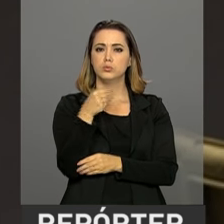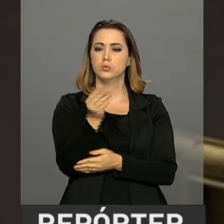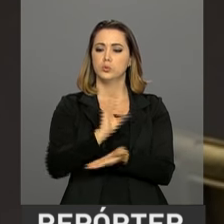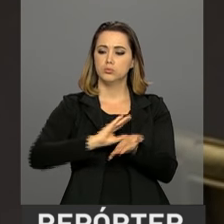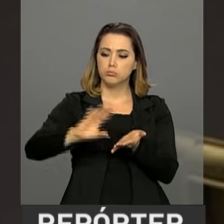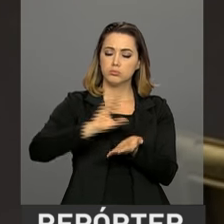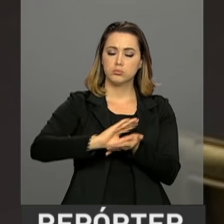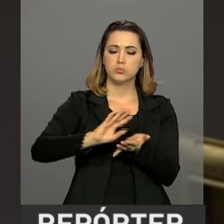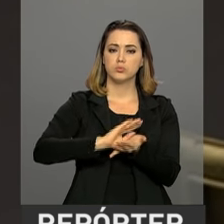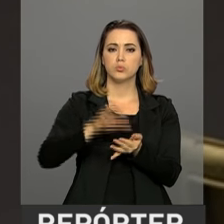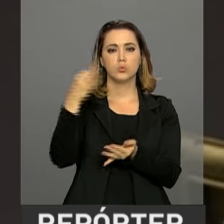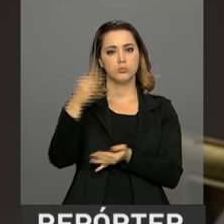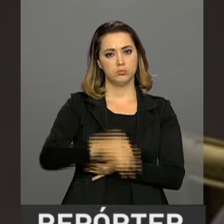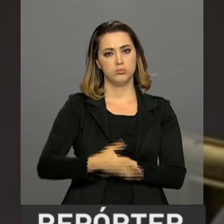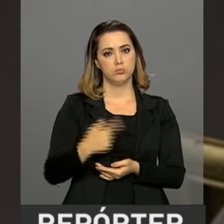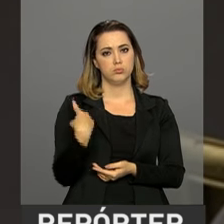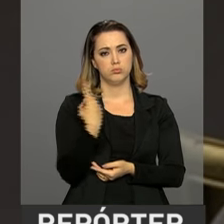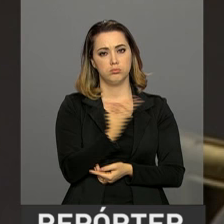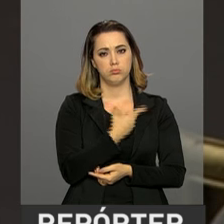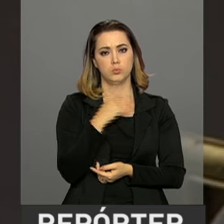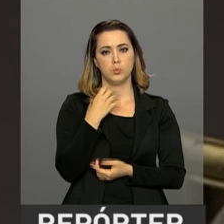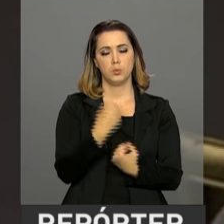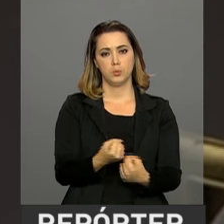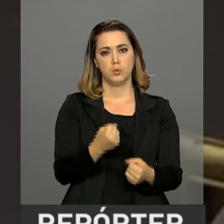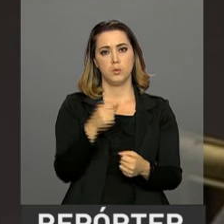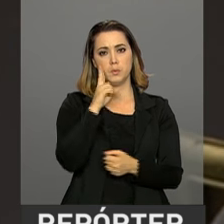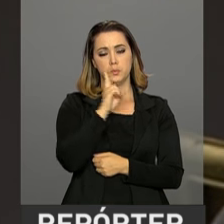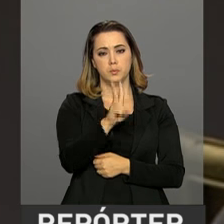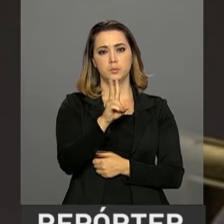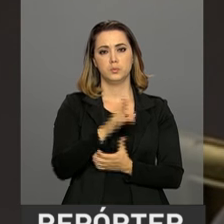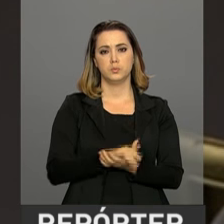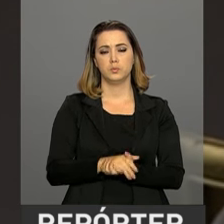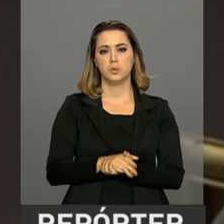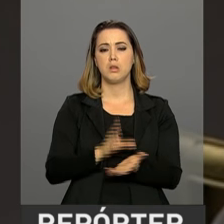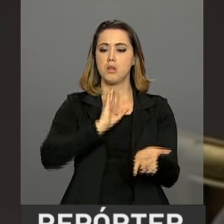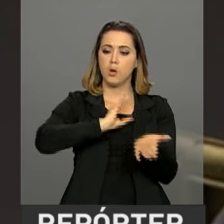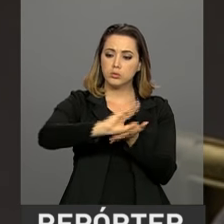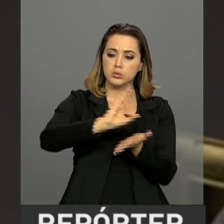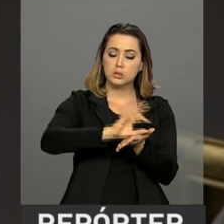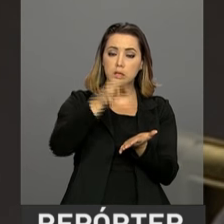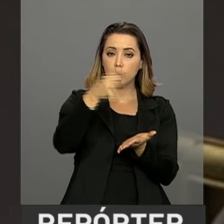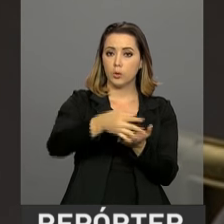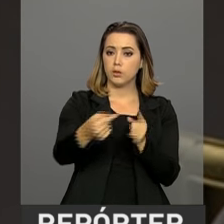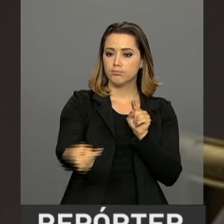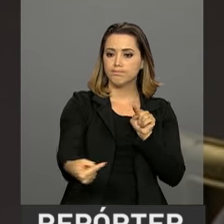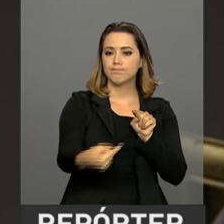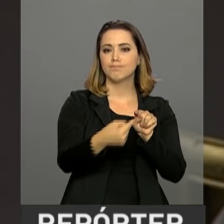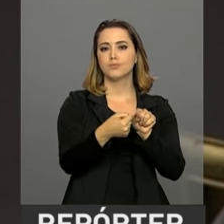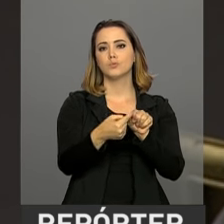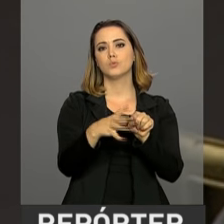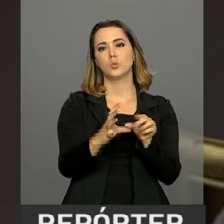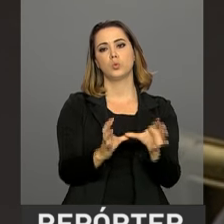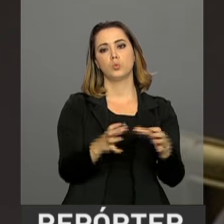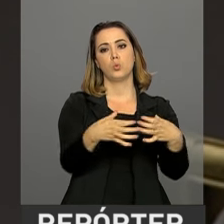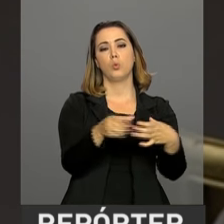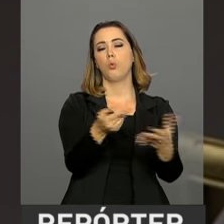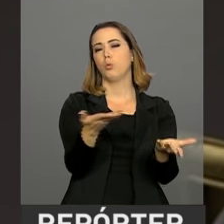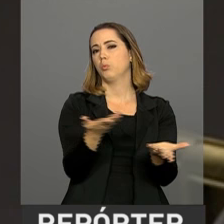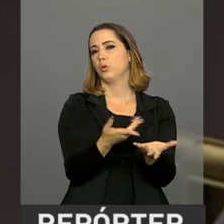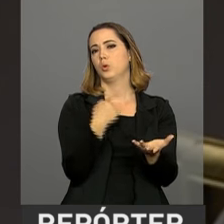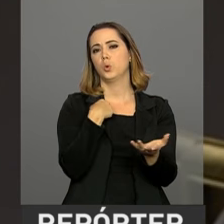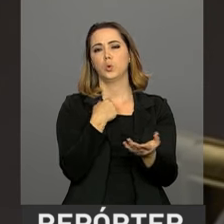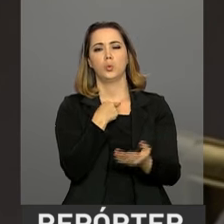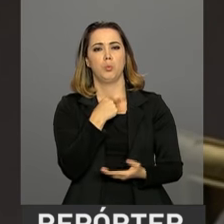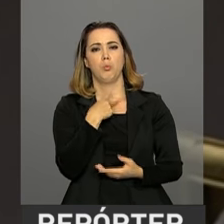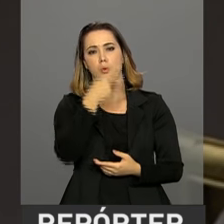recursos que é bom que se frise que eles vêm com uma destinação específica a câmara não não vai designar Quem